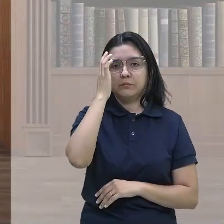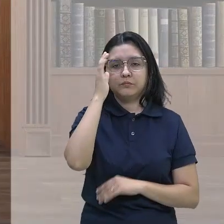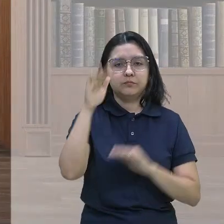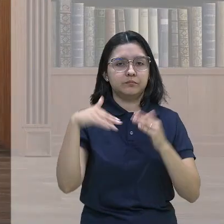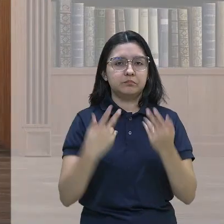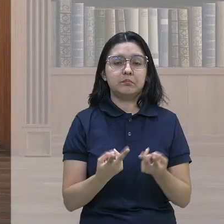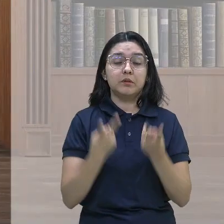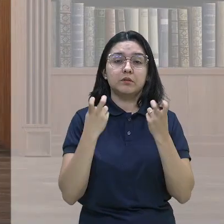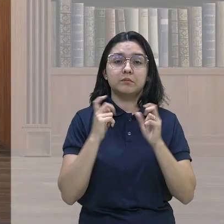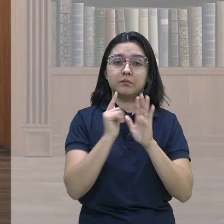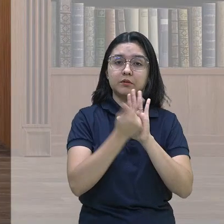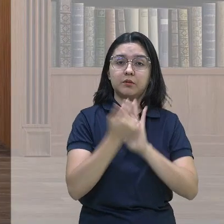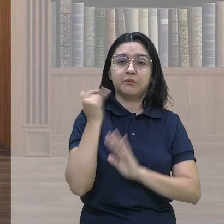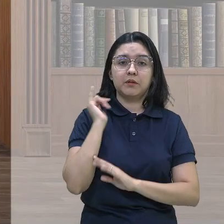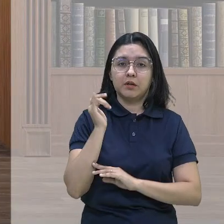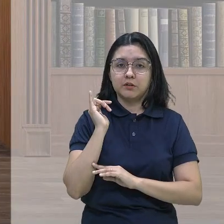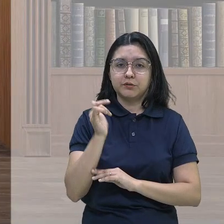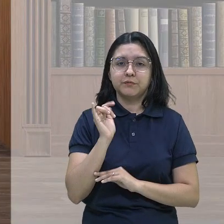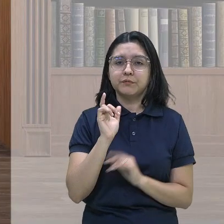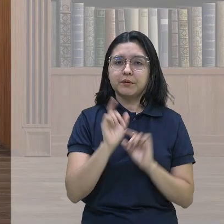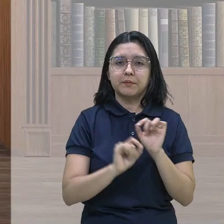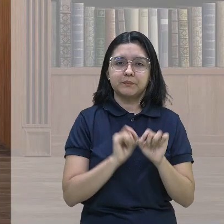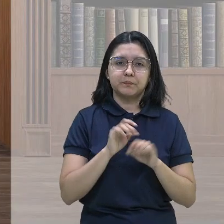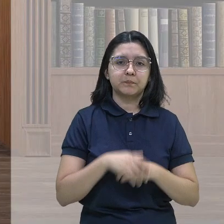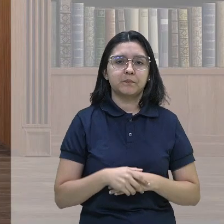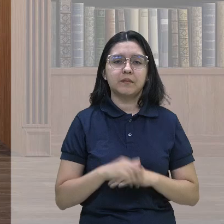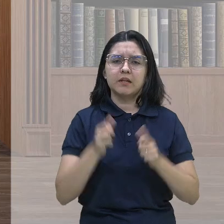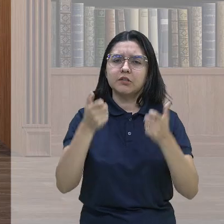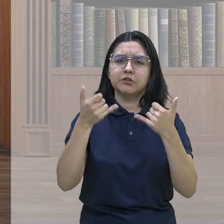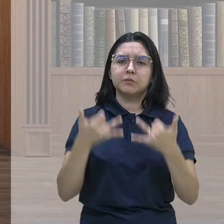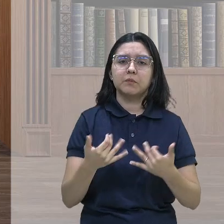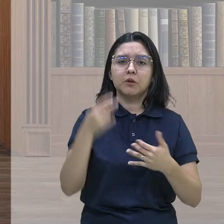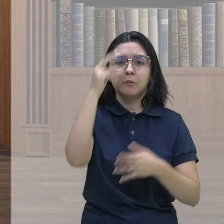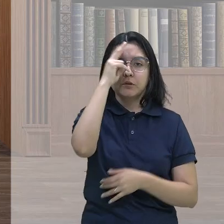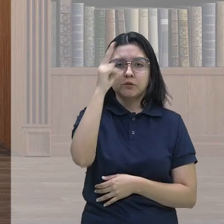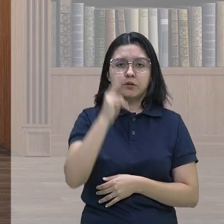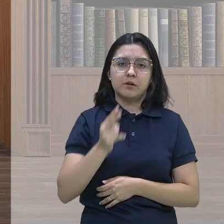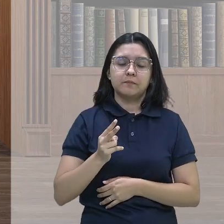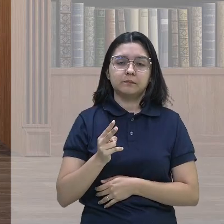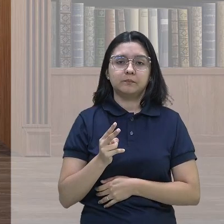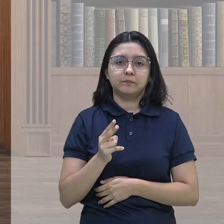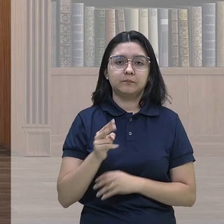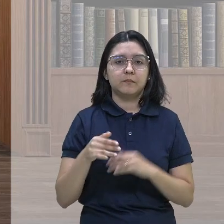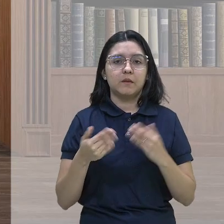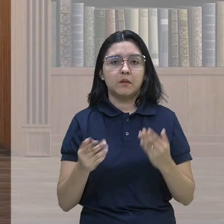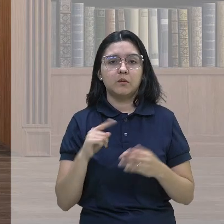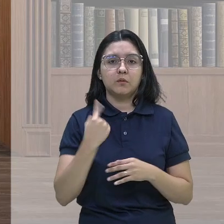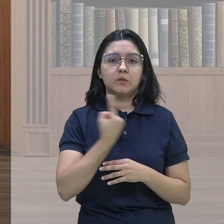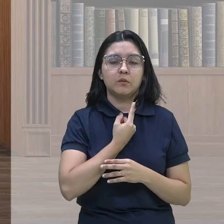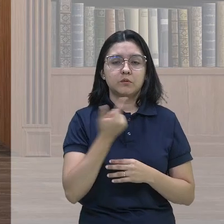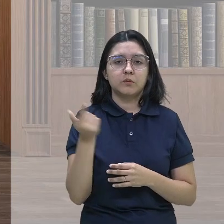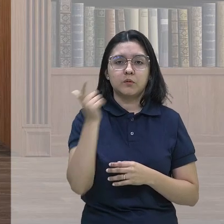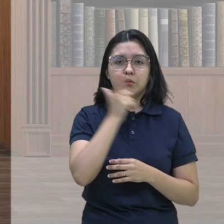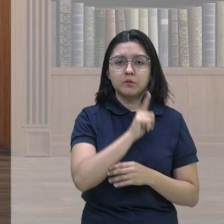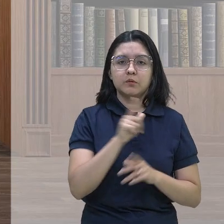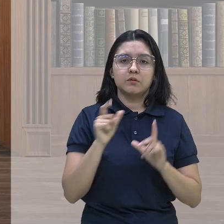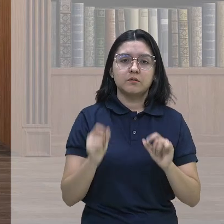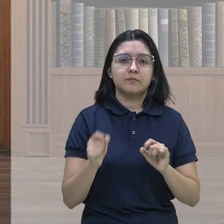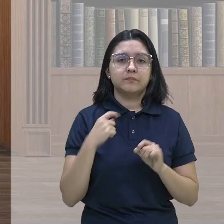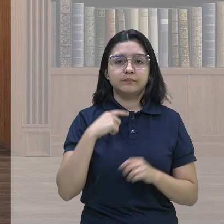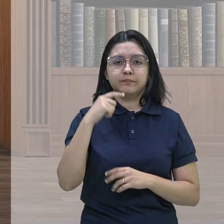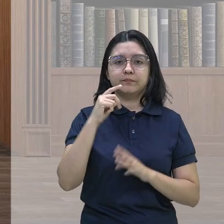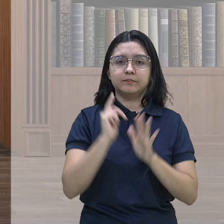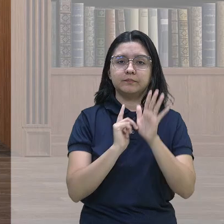Olha aí, os gêneros narrativos, eles contam uma história. Então, a gente consegue delimitar ali num gênero